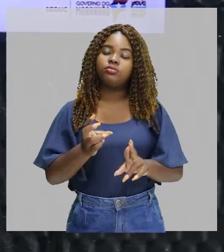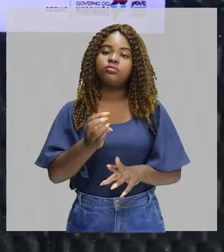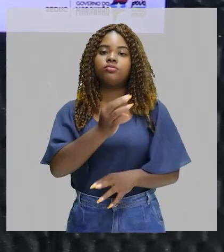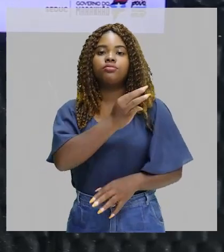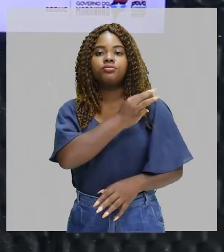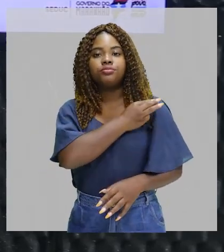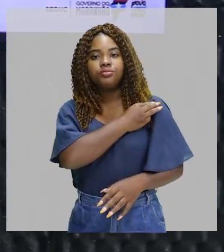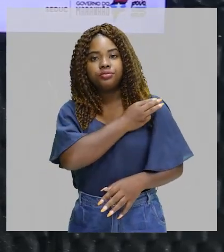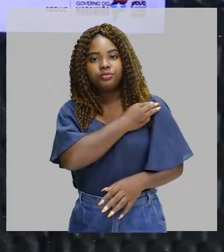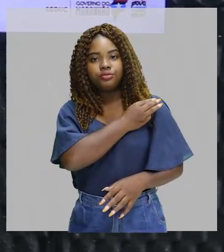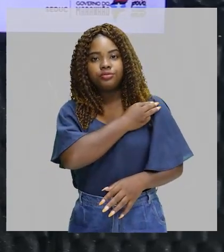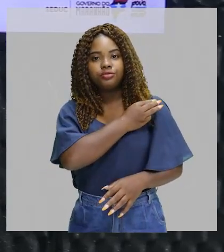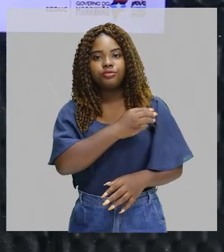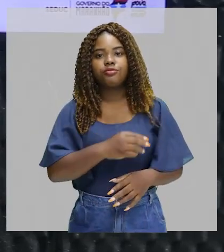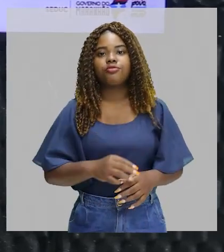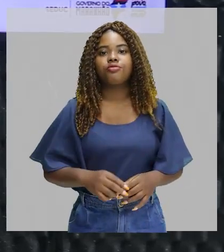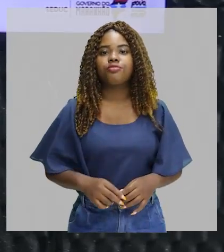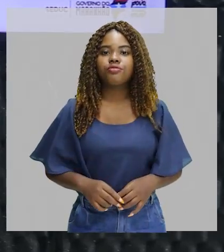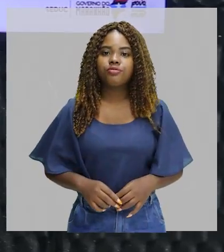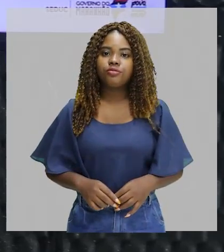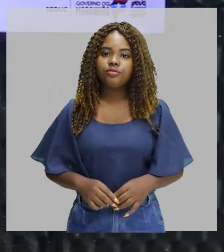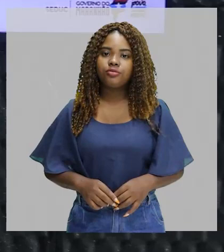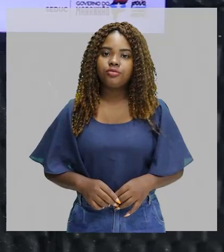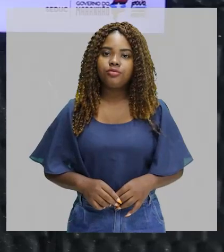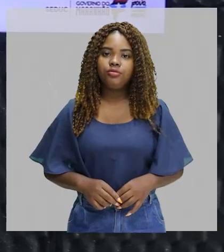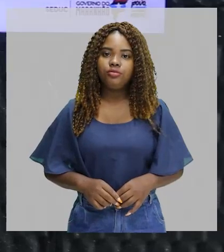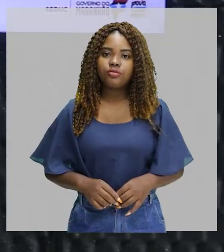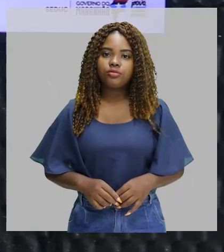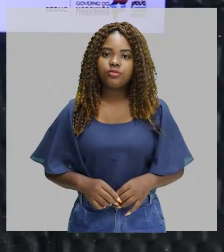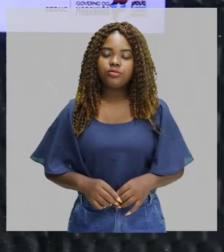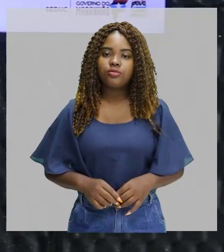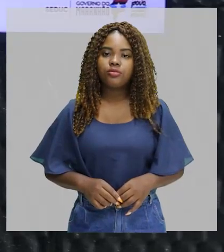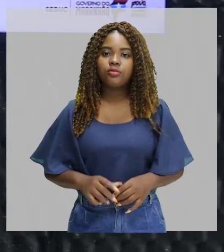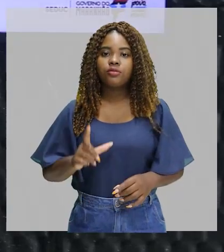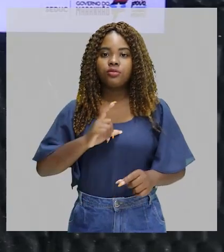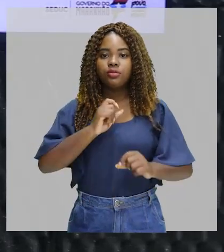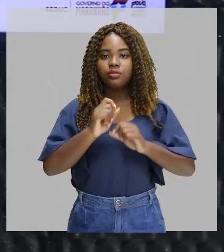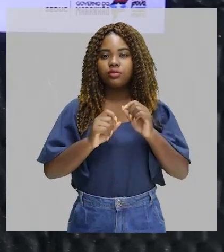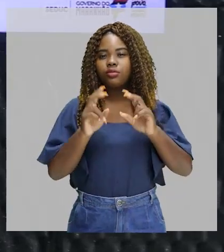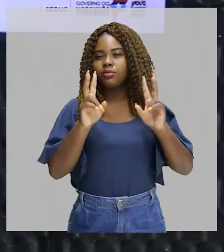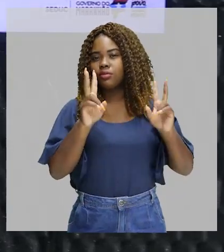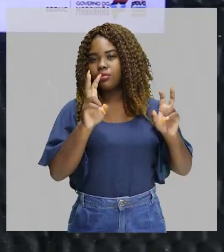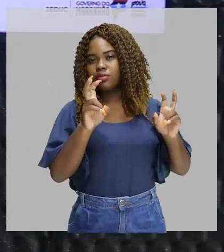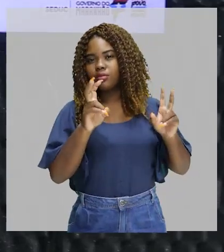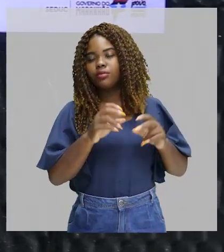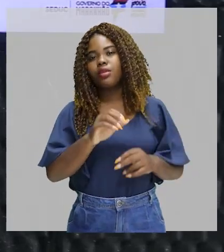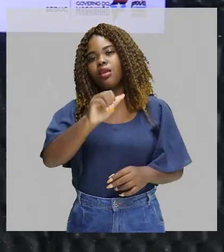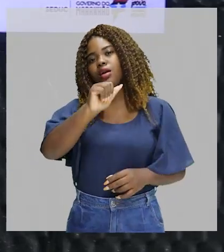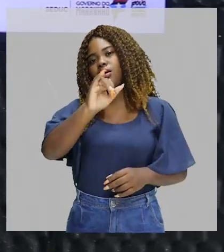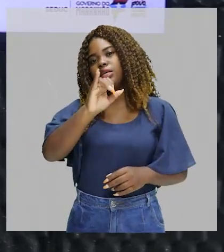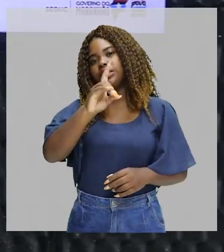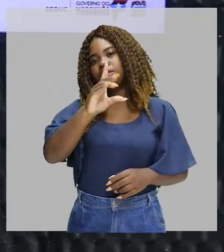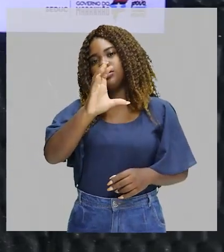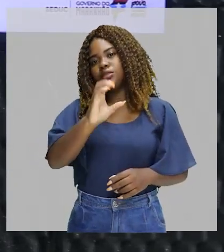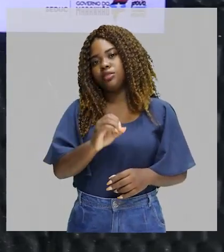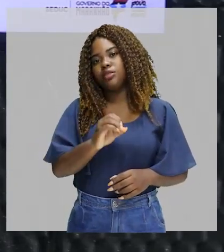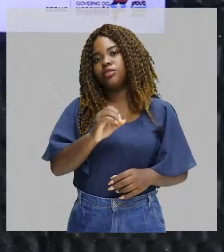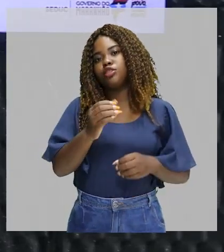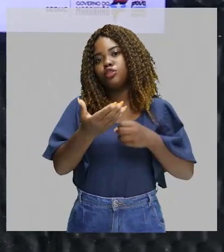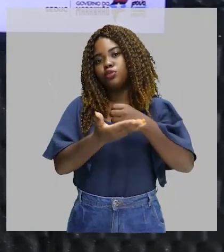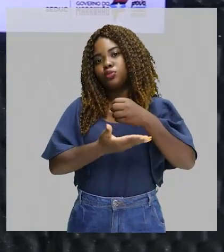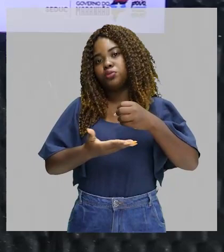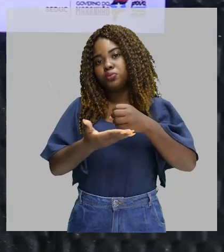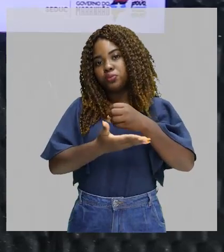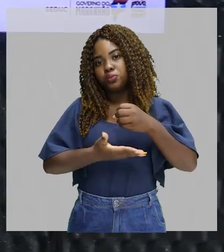ao terceiro ano do ensino médio, certo? O caráter ácido básico na